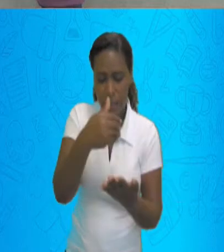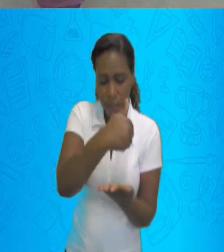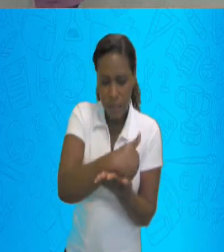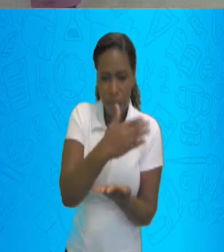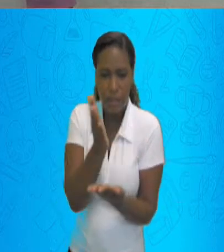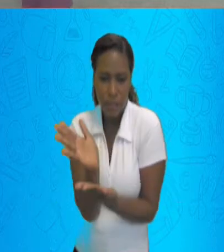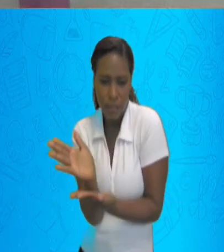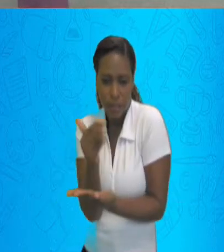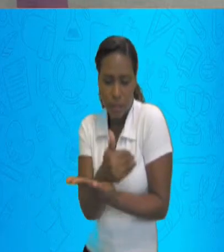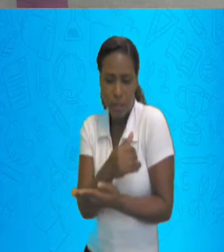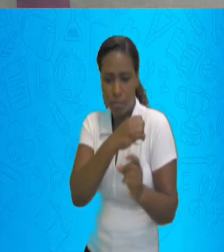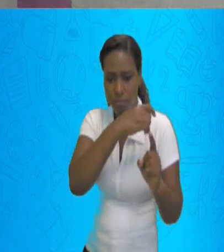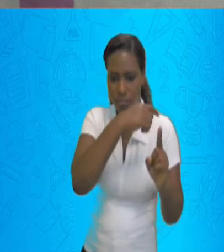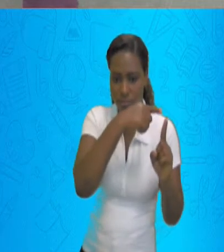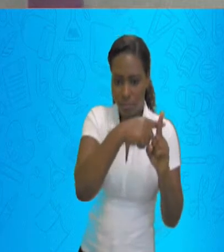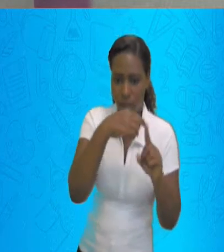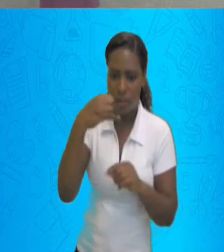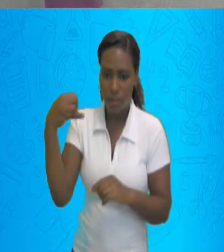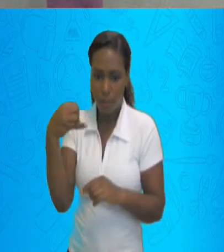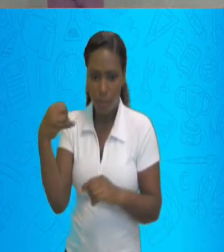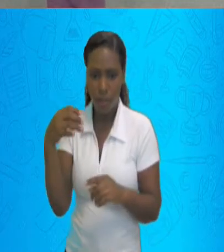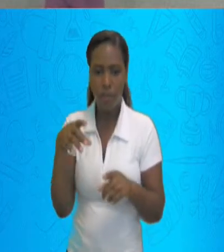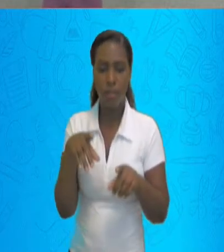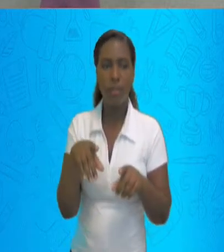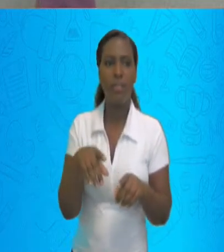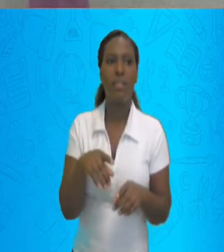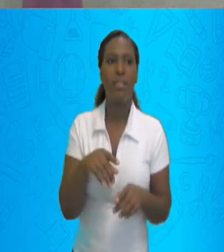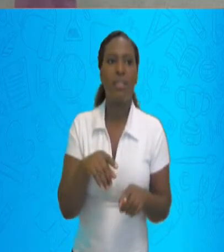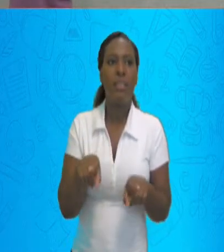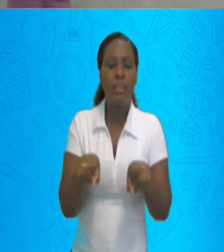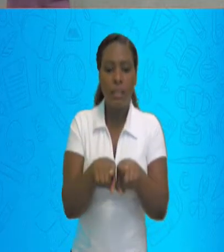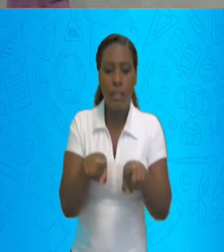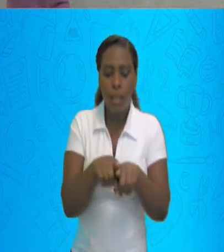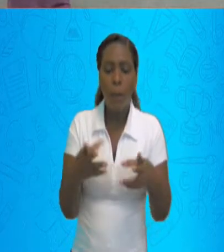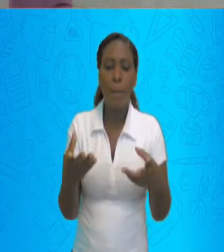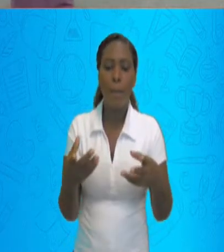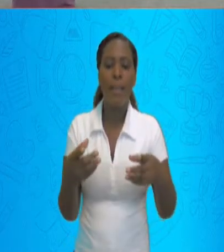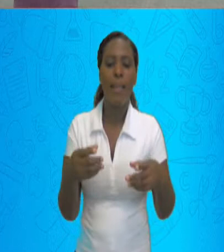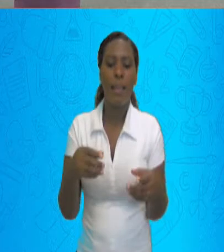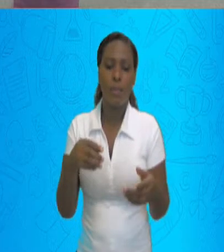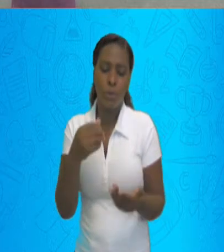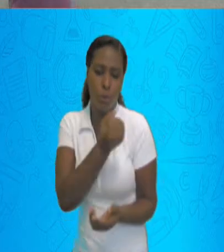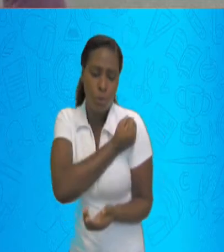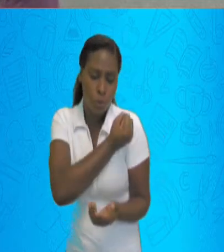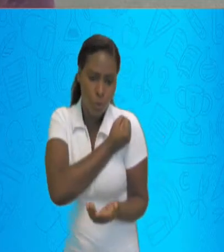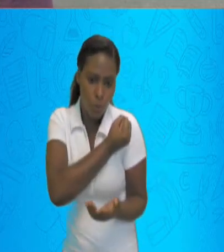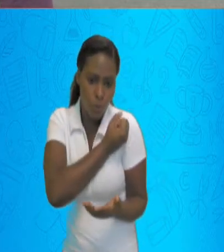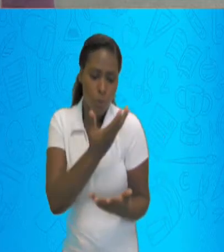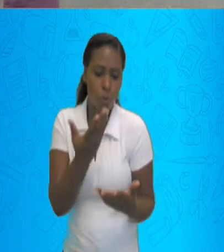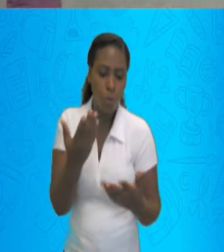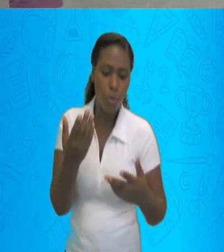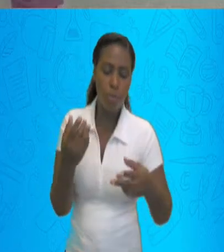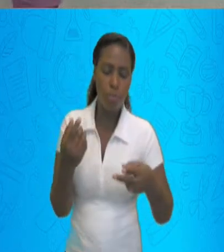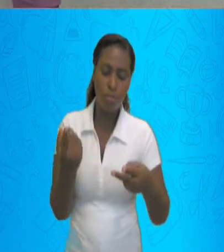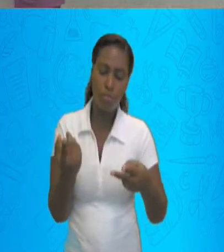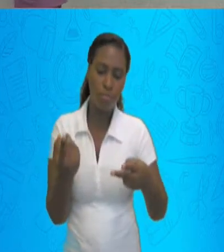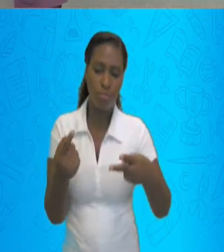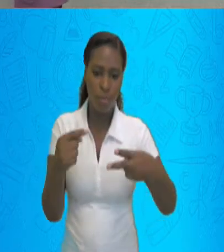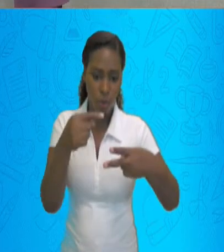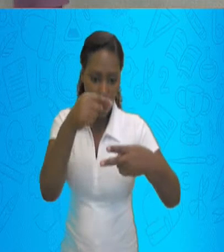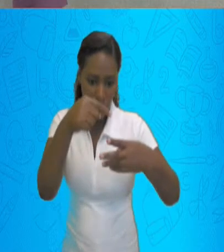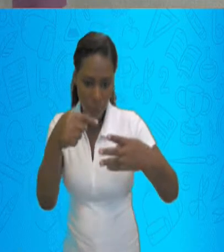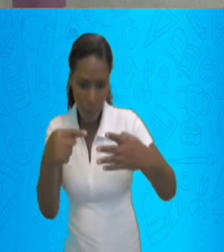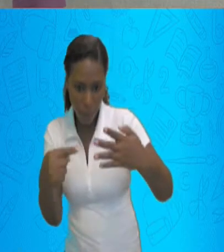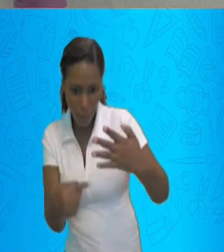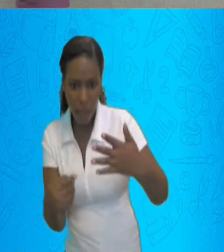hoje, decimais e dízimas. Então vamos lá para ver o que é a fração. A fração